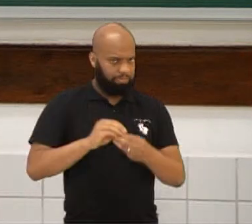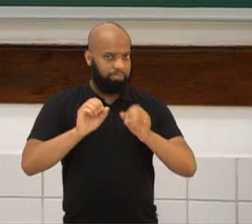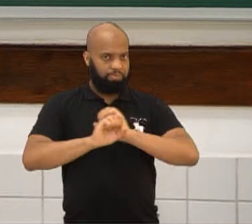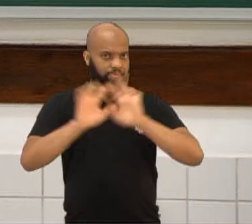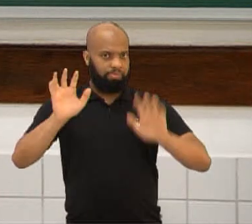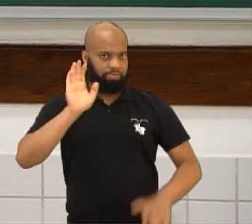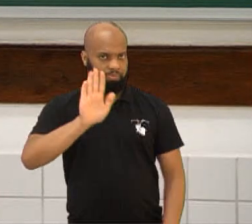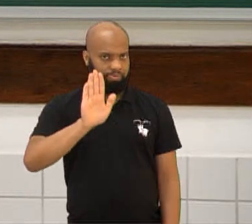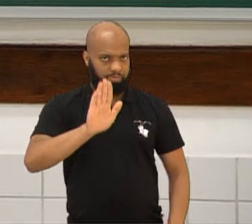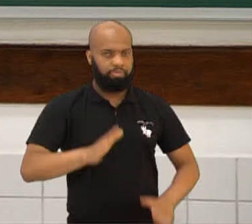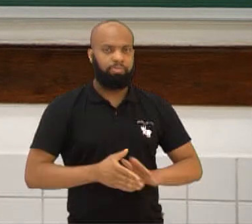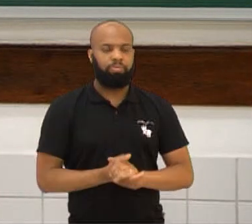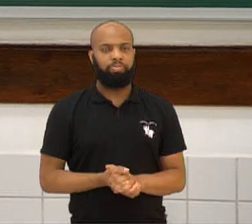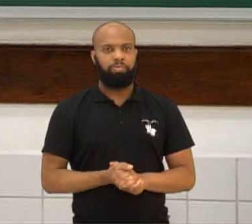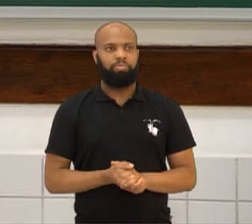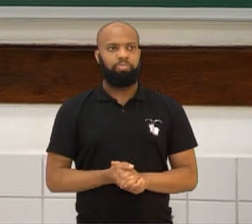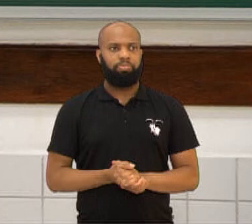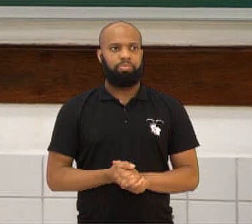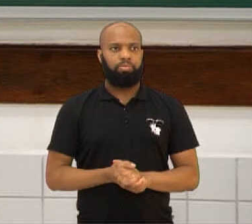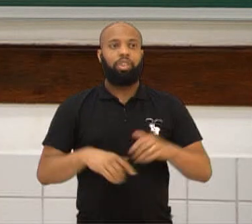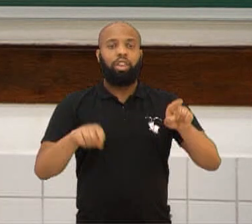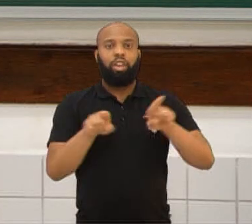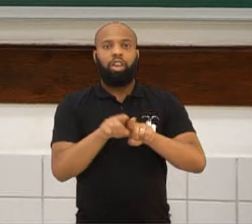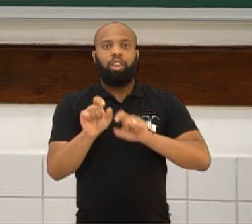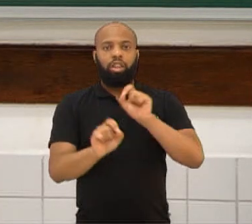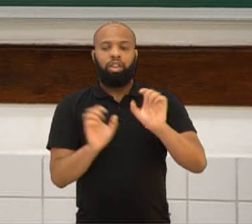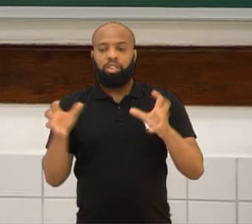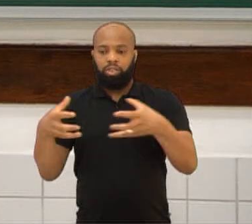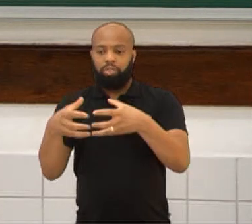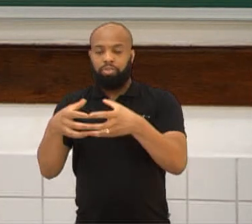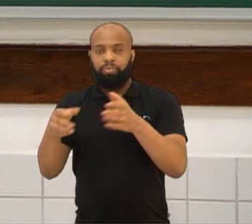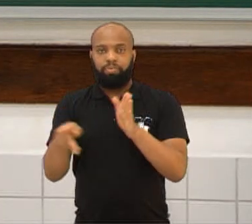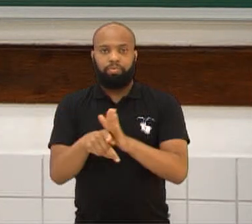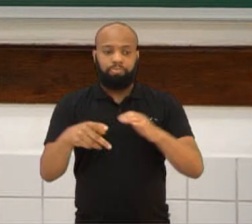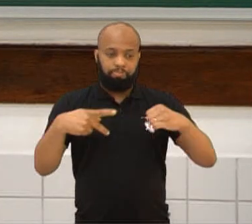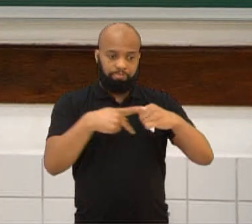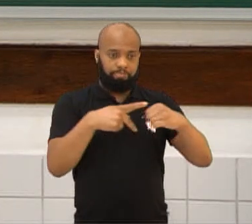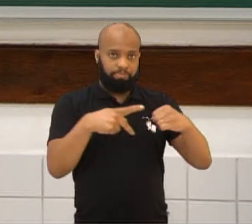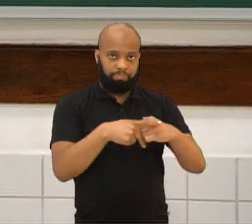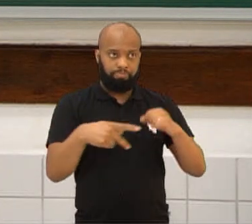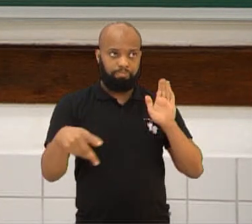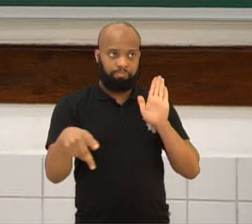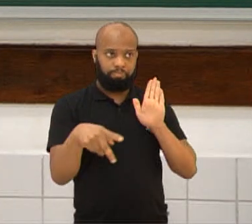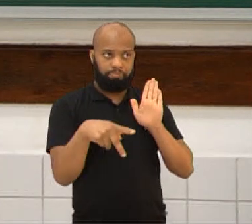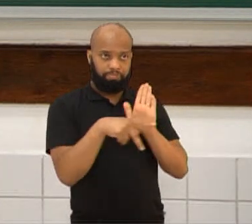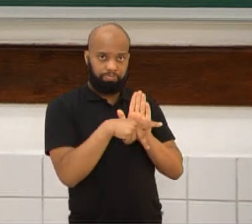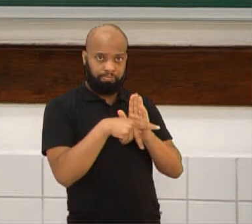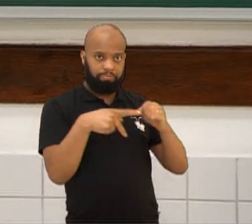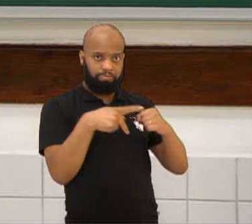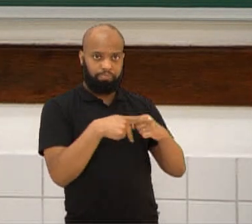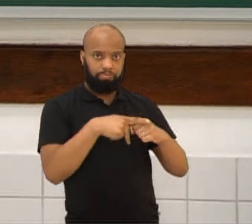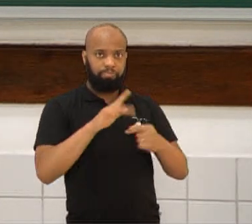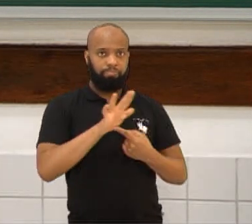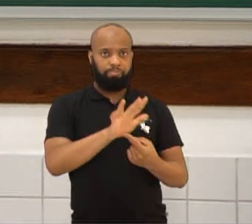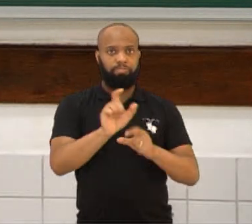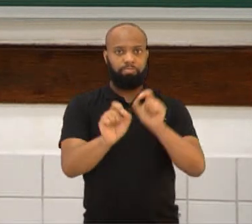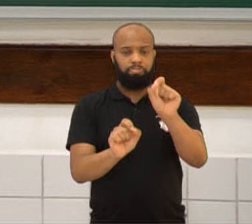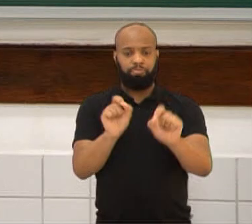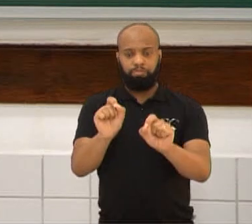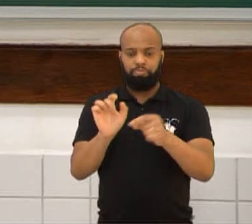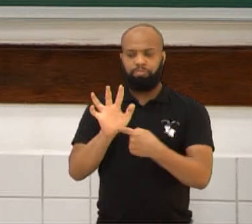funciona. Eles compõem a classe dos pronomes pessoais, ou seja, indicam os seres que representam